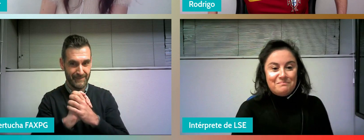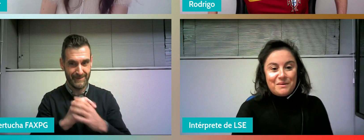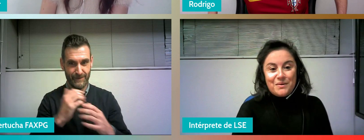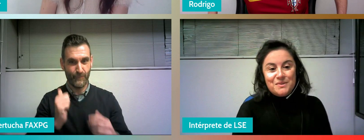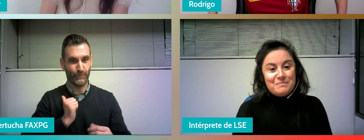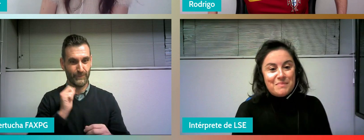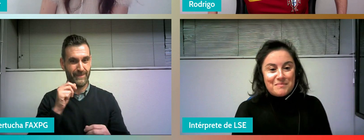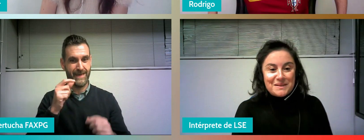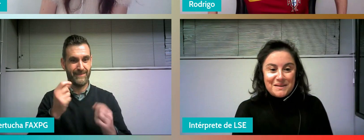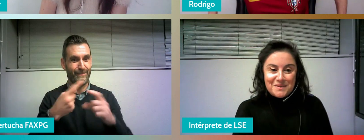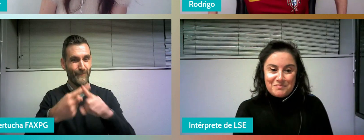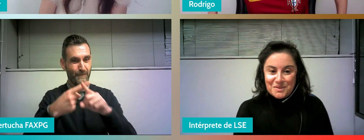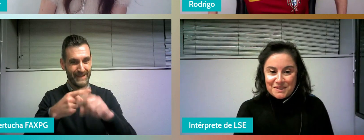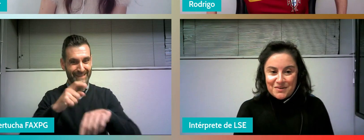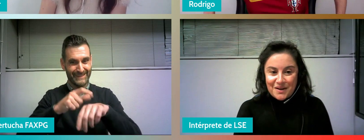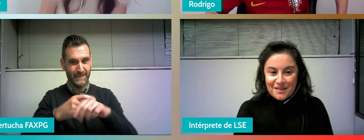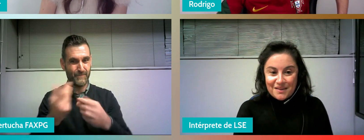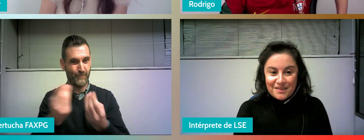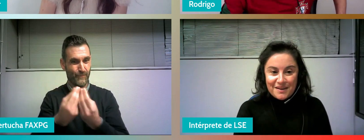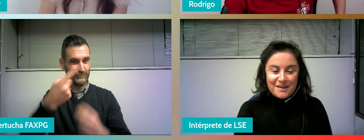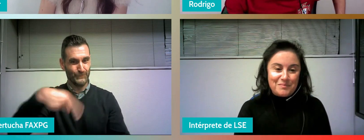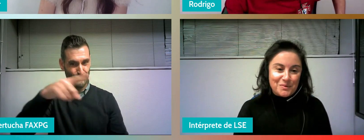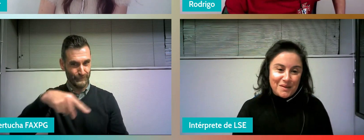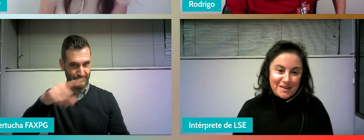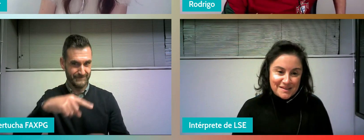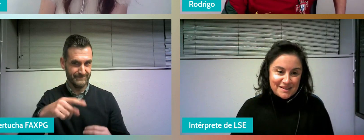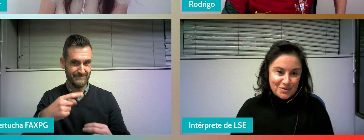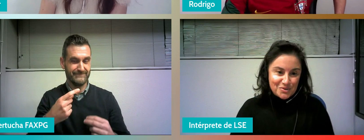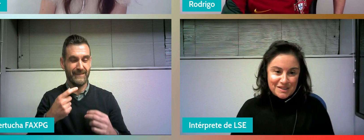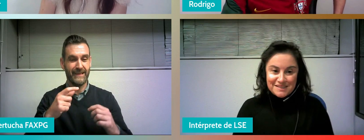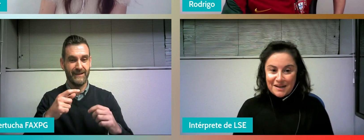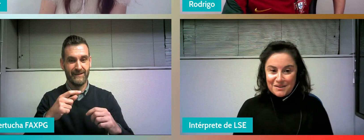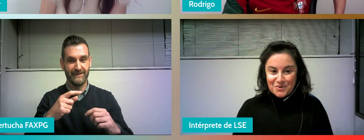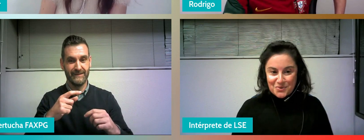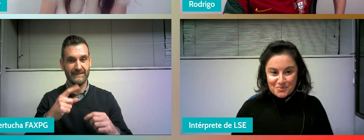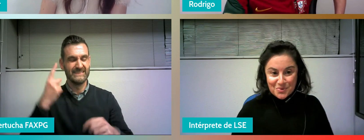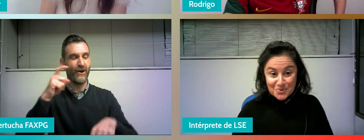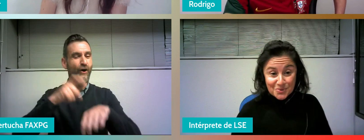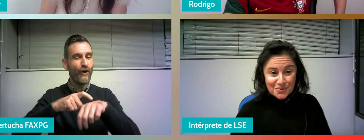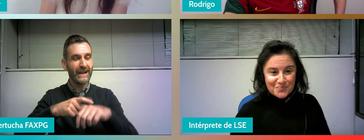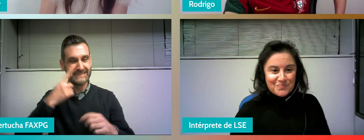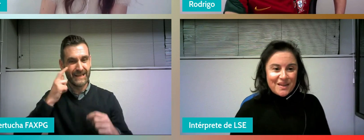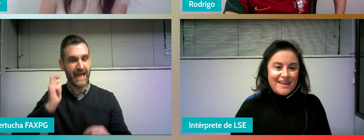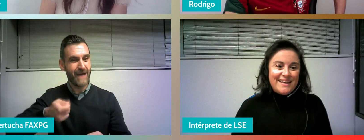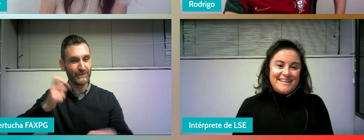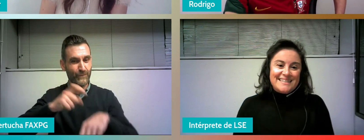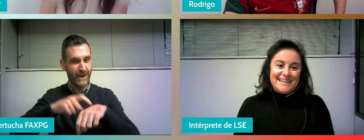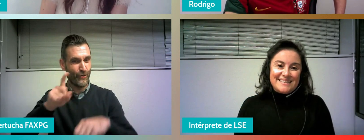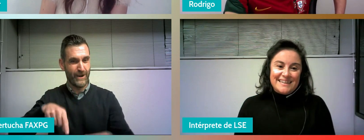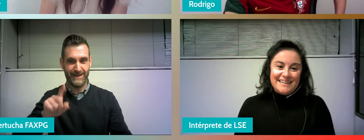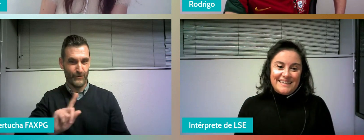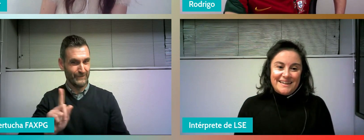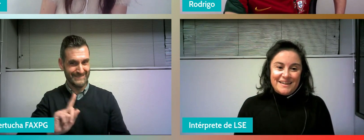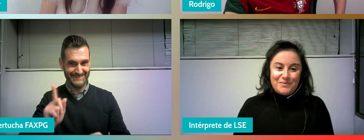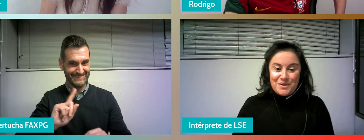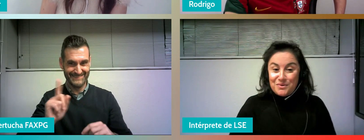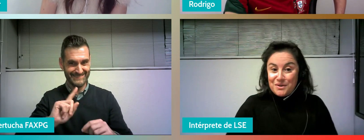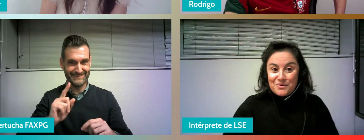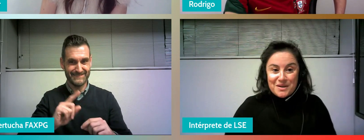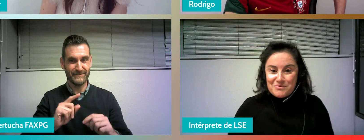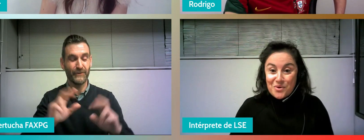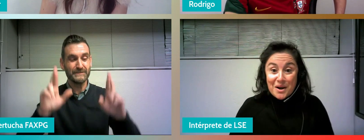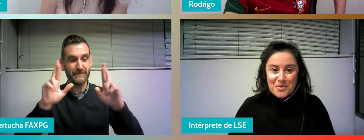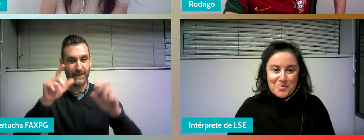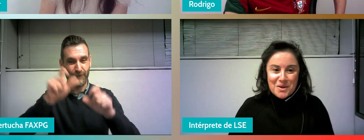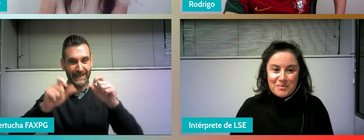Ben, primeiro, se me permitides, pois quero agradecer a oportunidade de estar hoxe este ratinho con vosco. Xa sei que, bueno, non